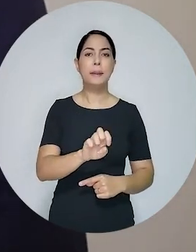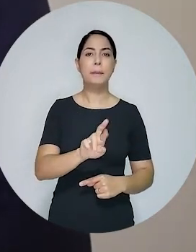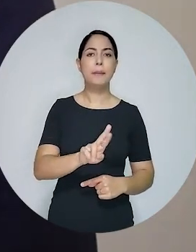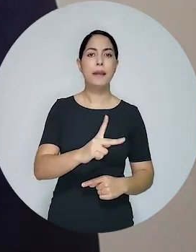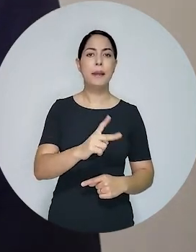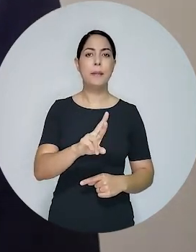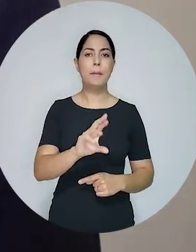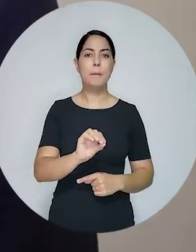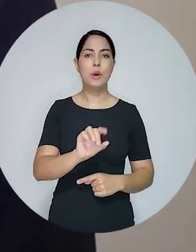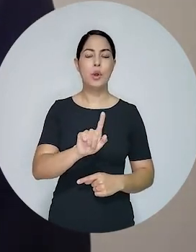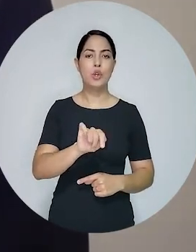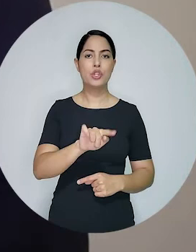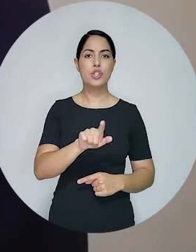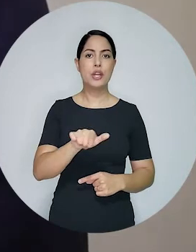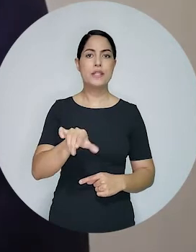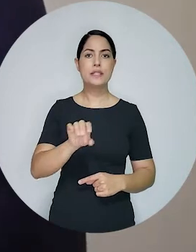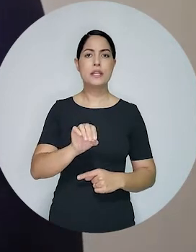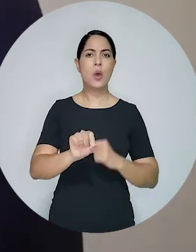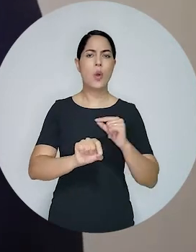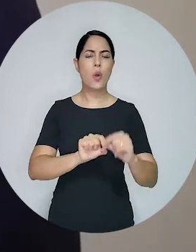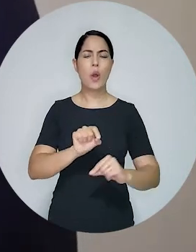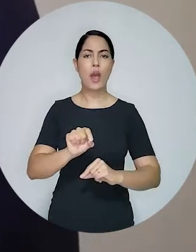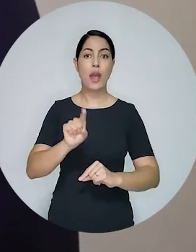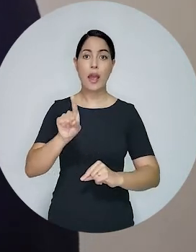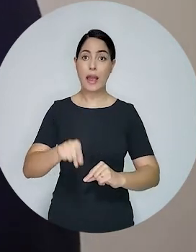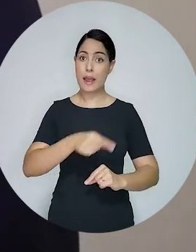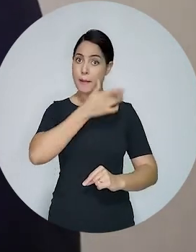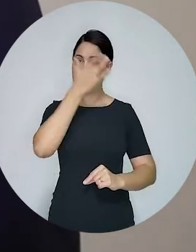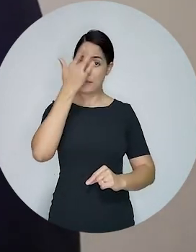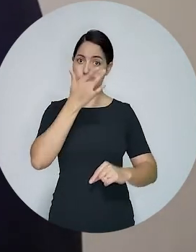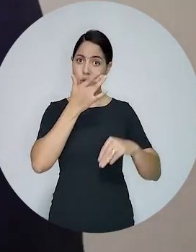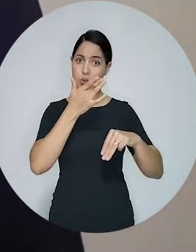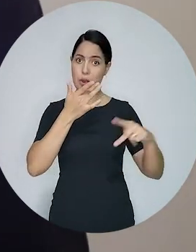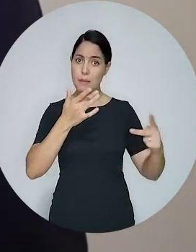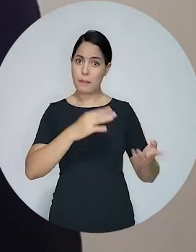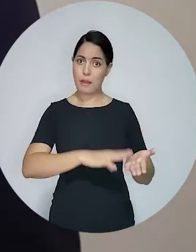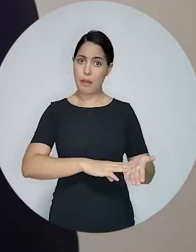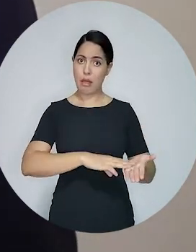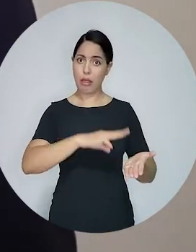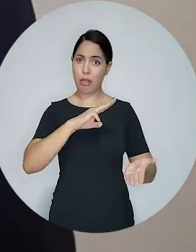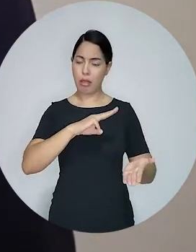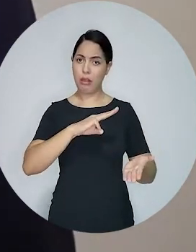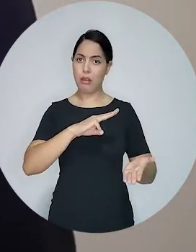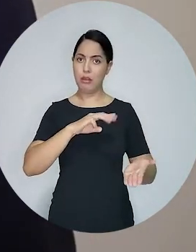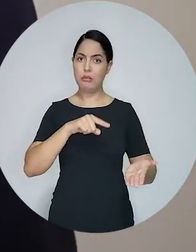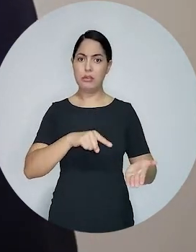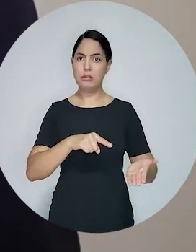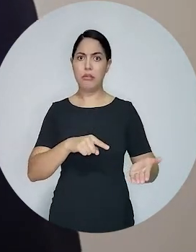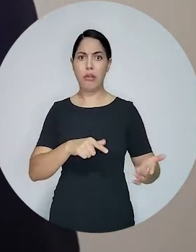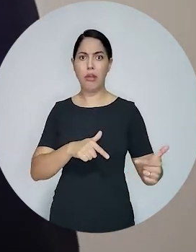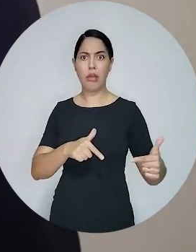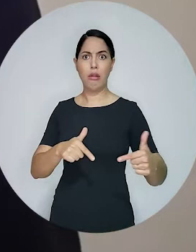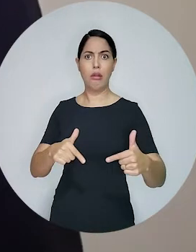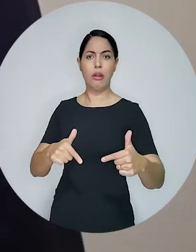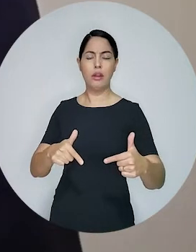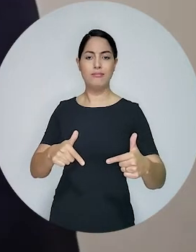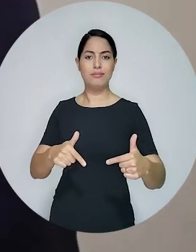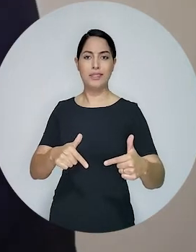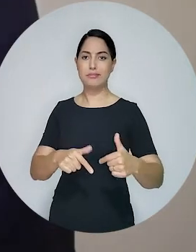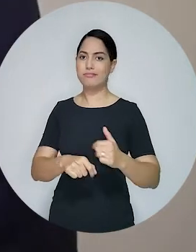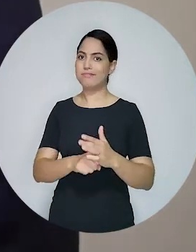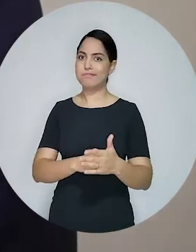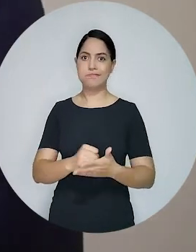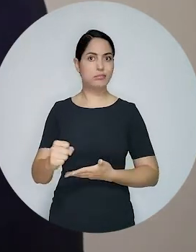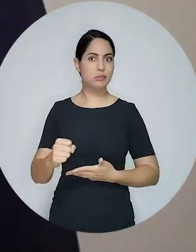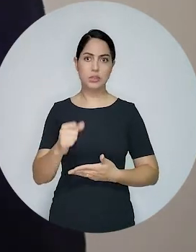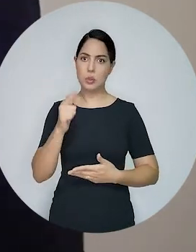tentativa de hiperprojeção de membros do Ministério Público que restou infrutífera, porque nós